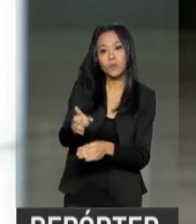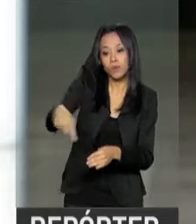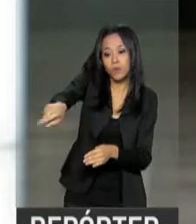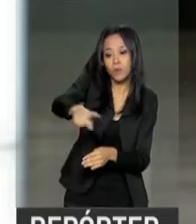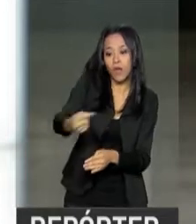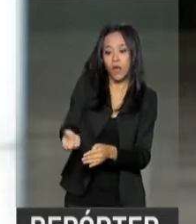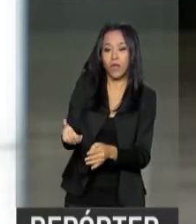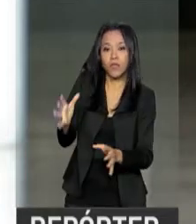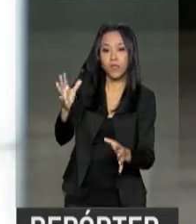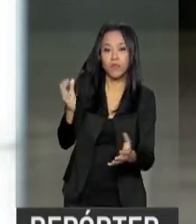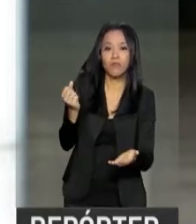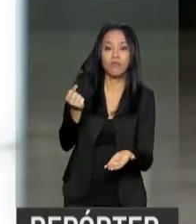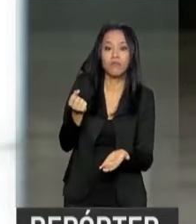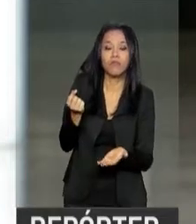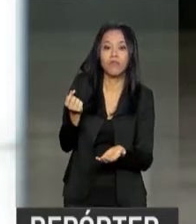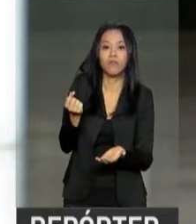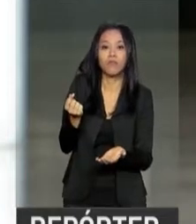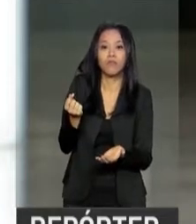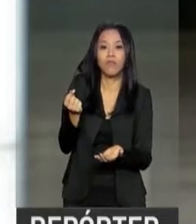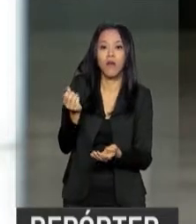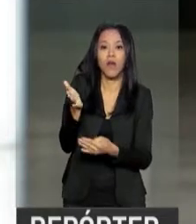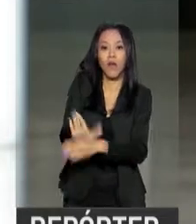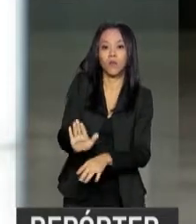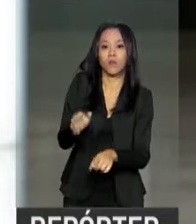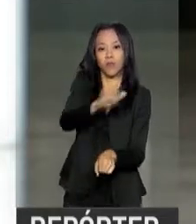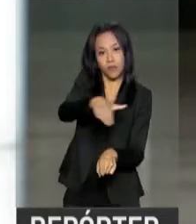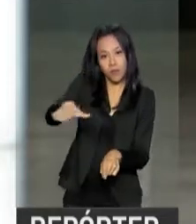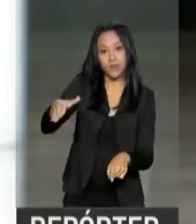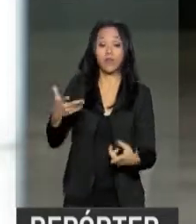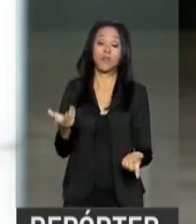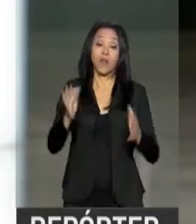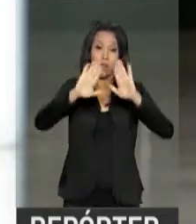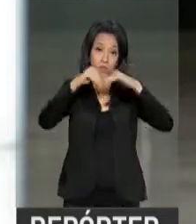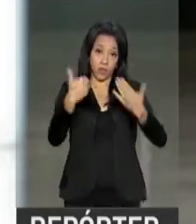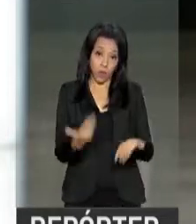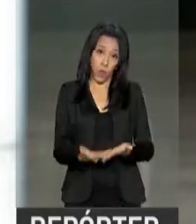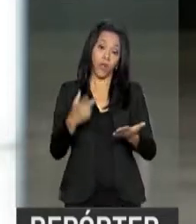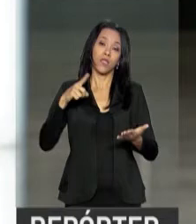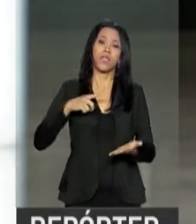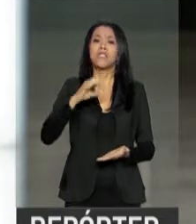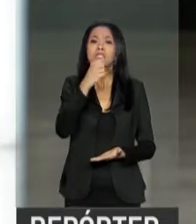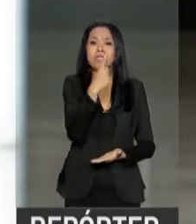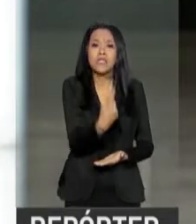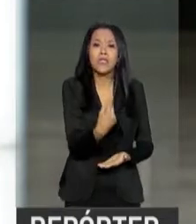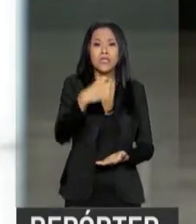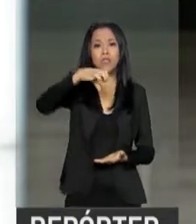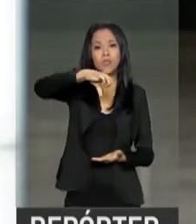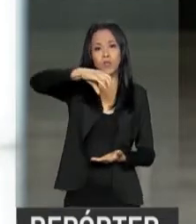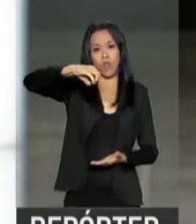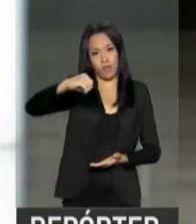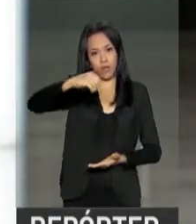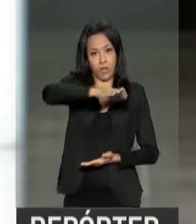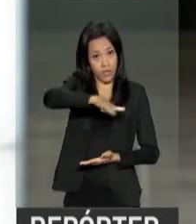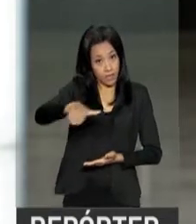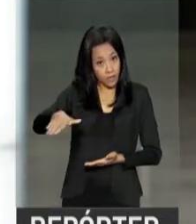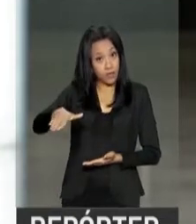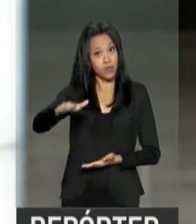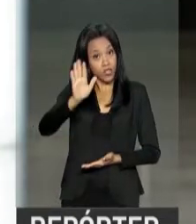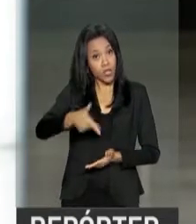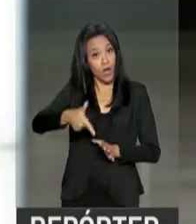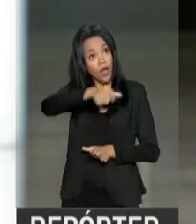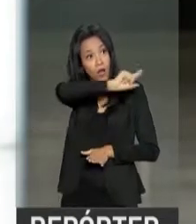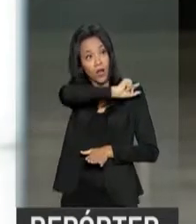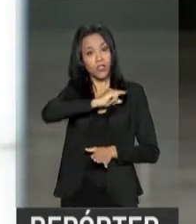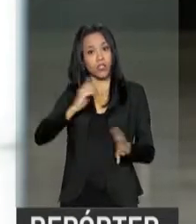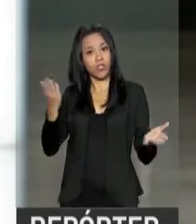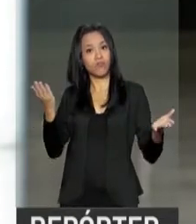resgate o oovoo a escola atende cerca de 190 crianças e já havia sido interditado